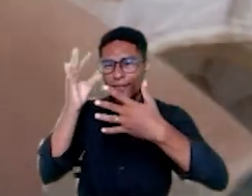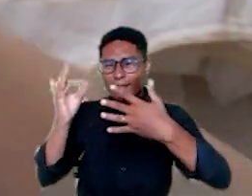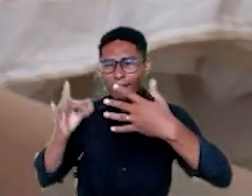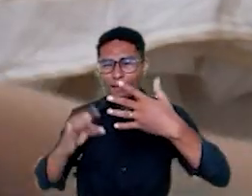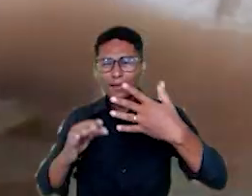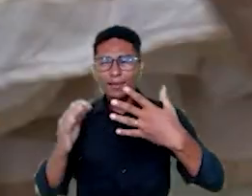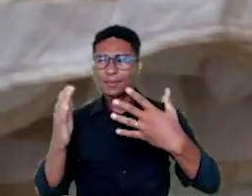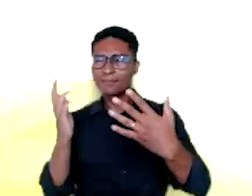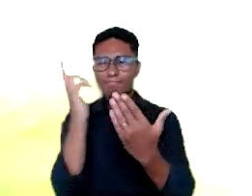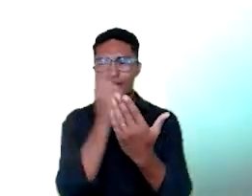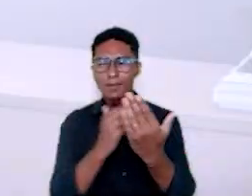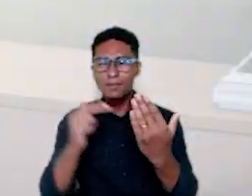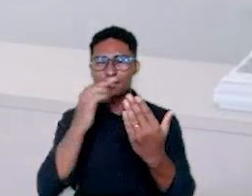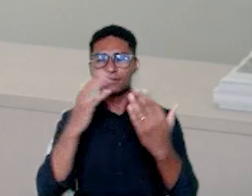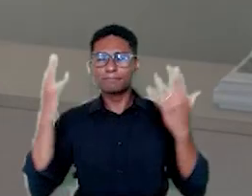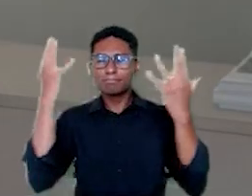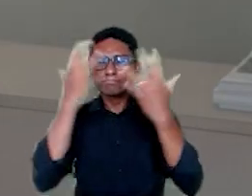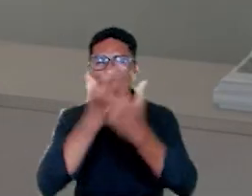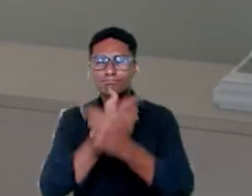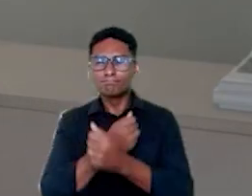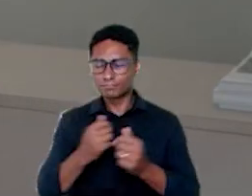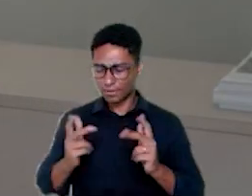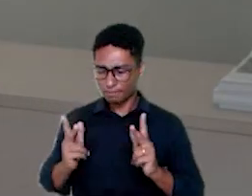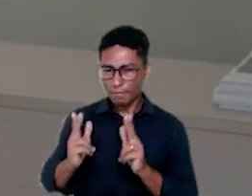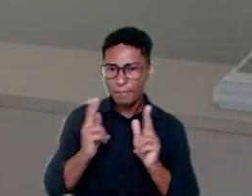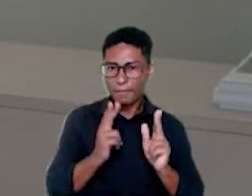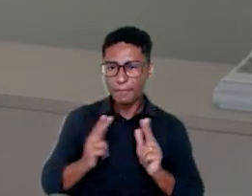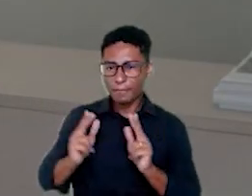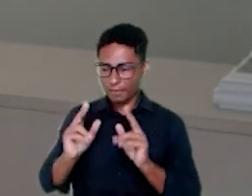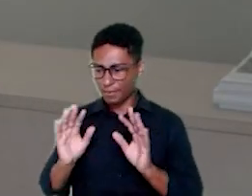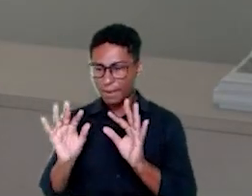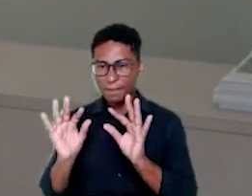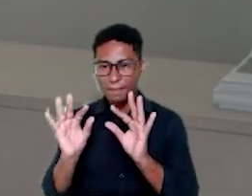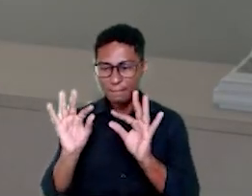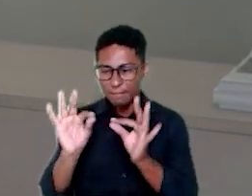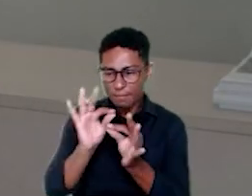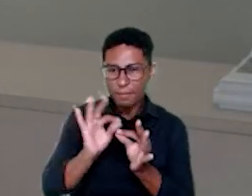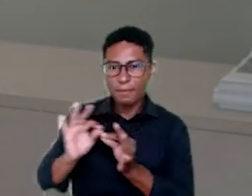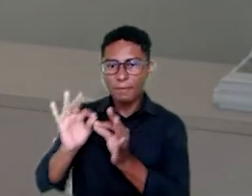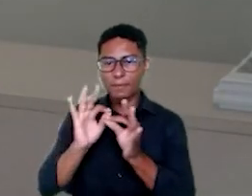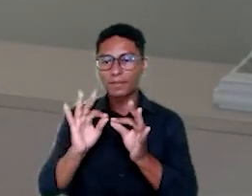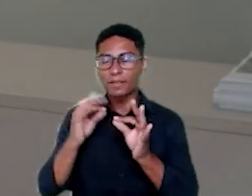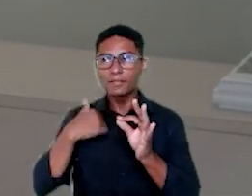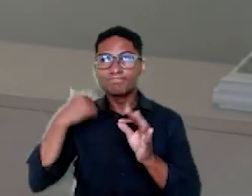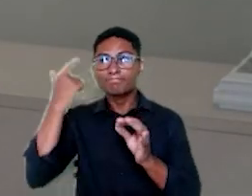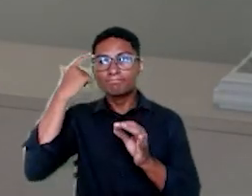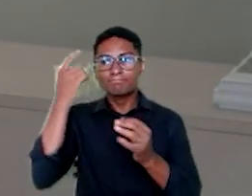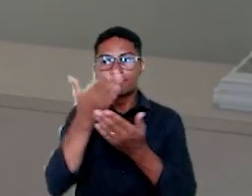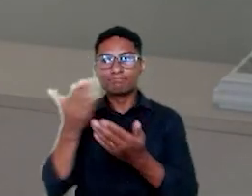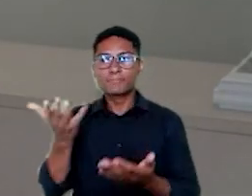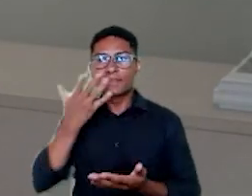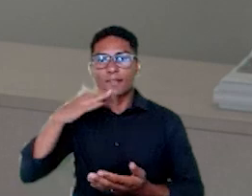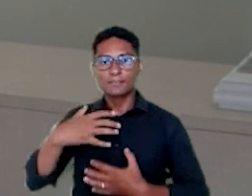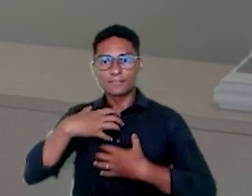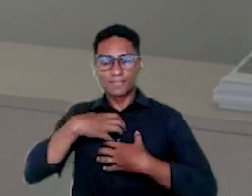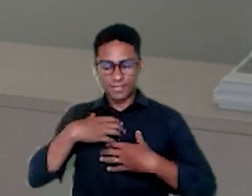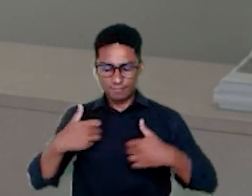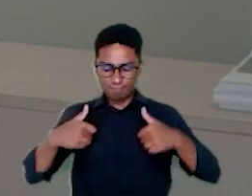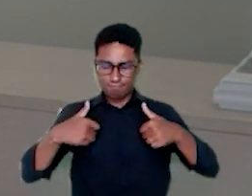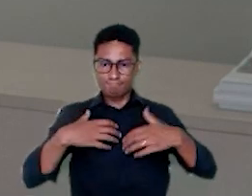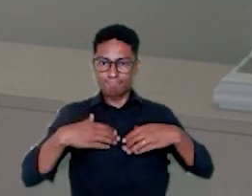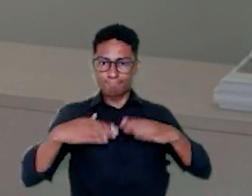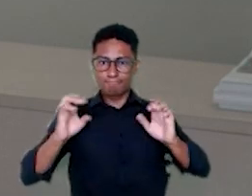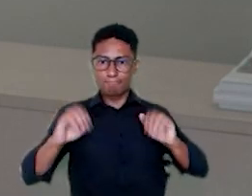no visual, no shape. Eu me preocupo muito com essa questão do conforto, da qualidade e da criança estar